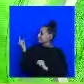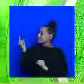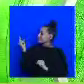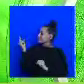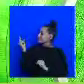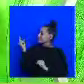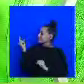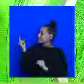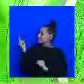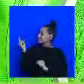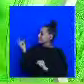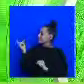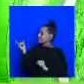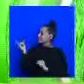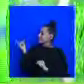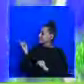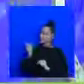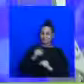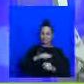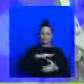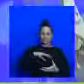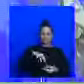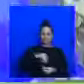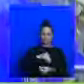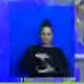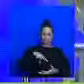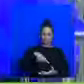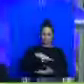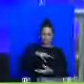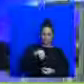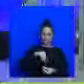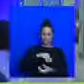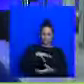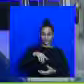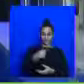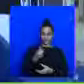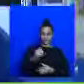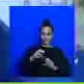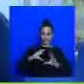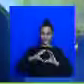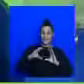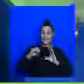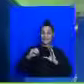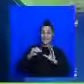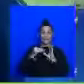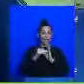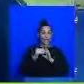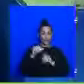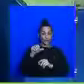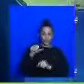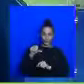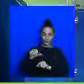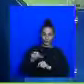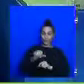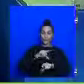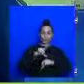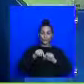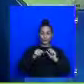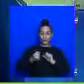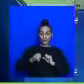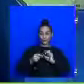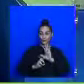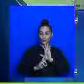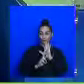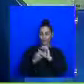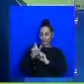posicionada, valendo. Globo recarregado, embaralhando 10 bolas numeradas de 0 a 9. Sorteio do